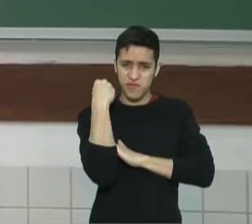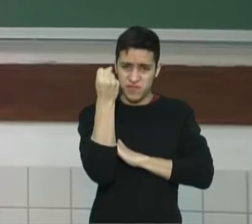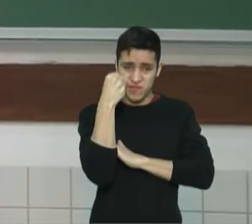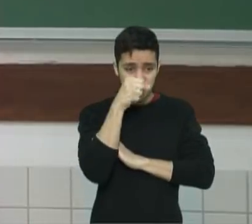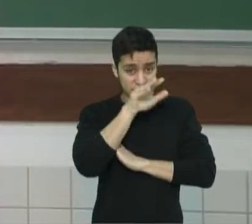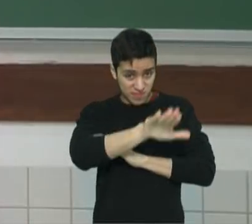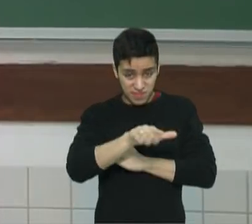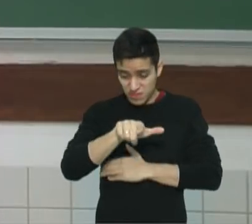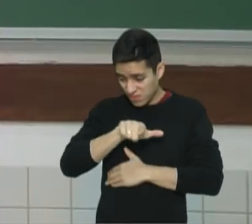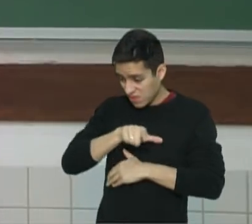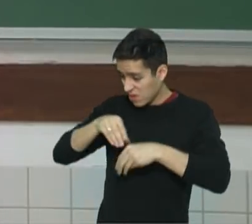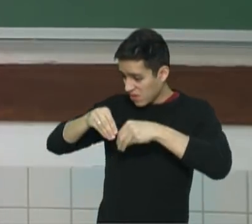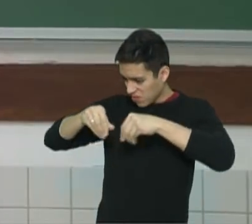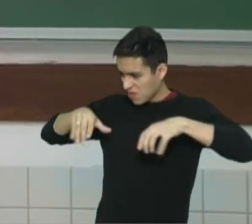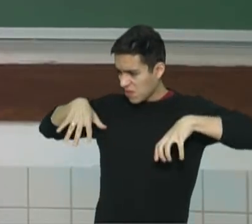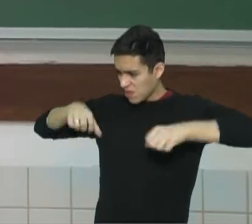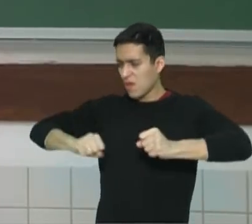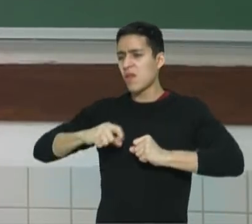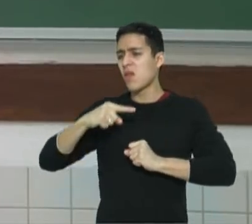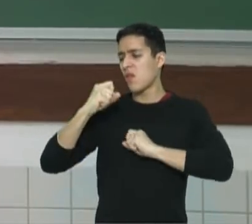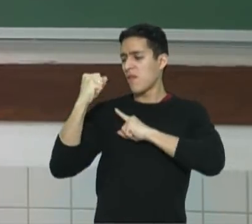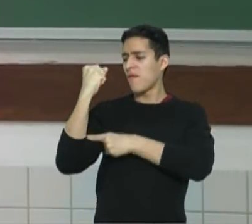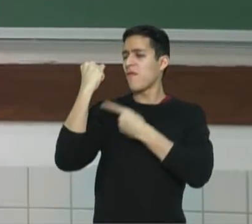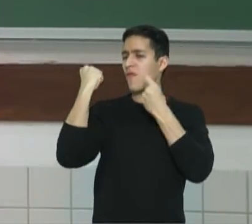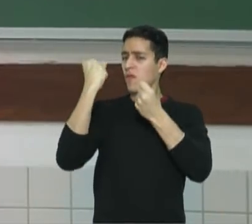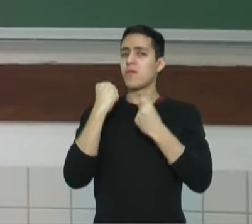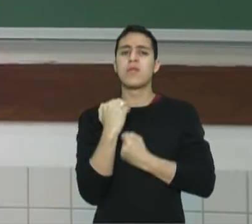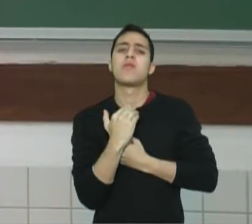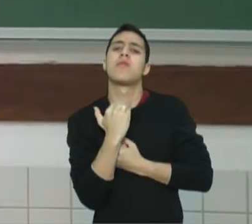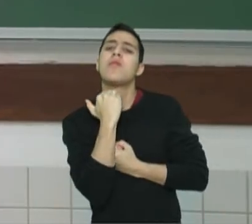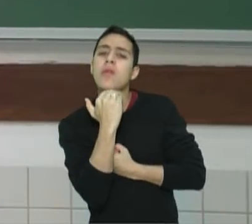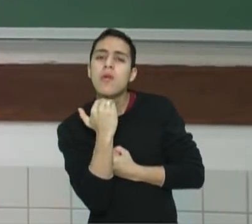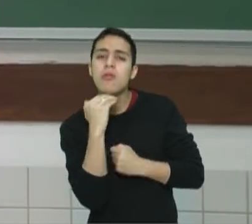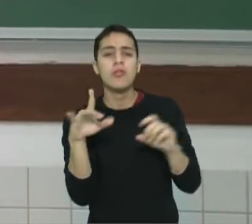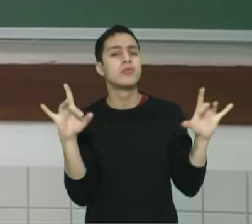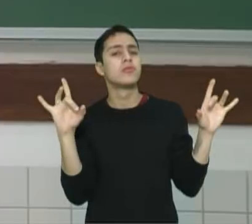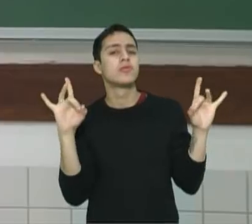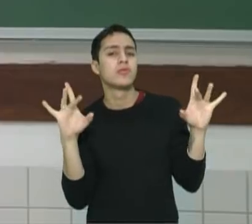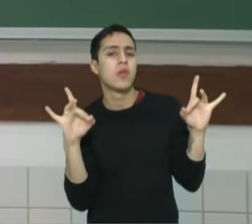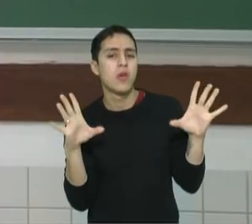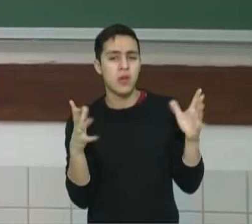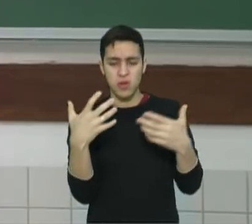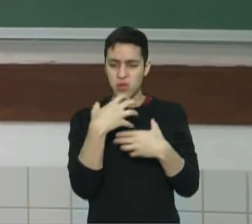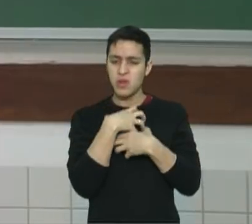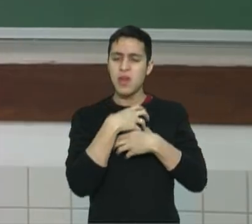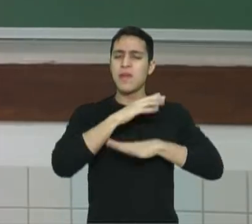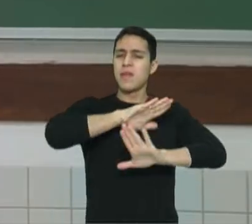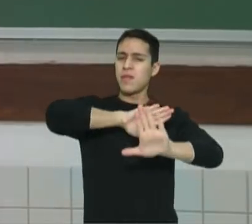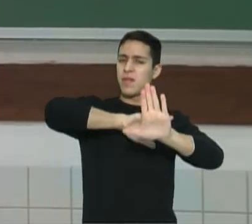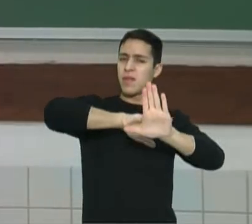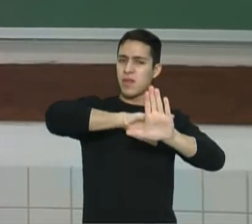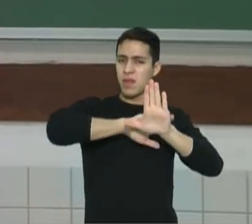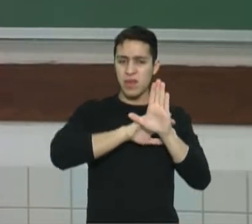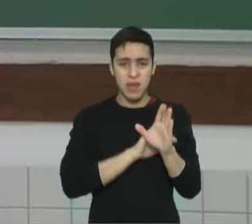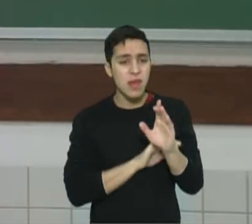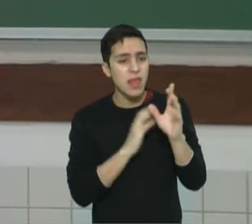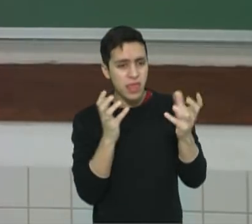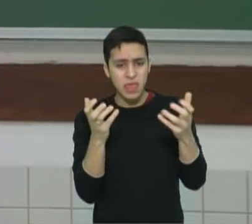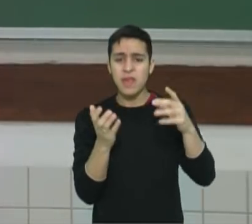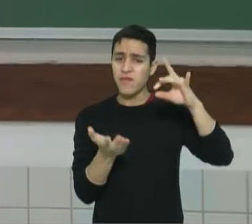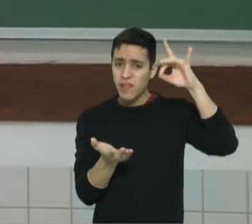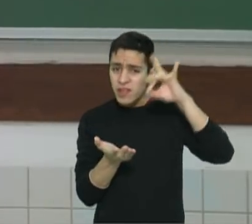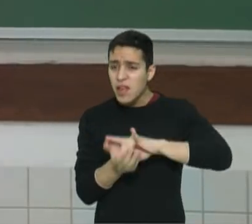tenho território e sou forte. Não adianta só a maneira subjetiva, quer alguma coisa